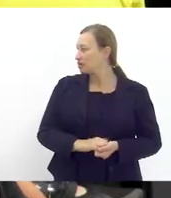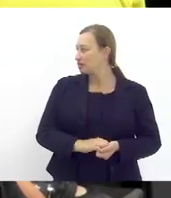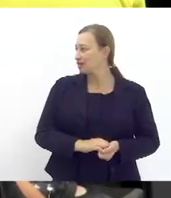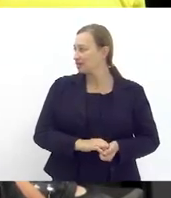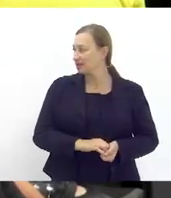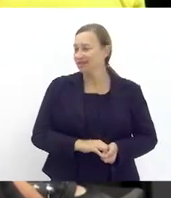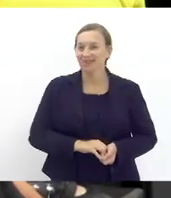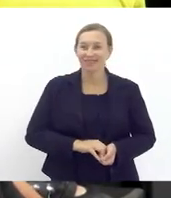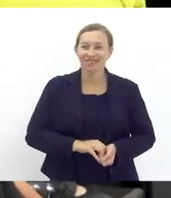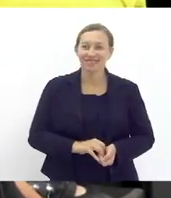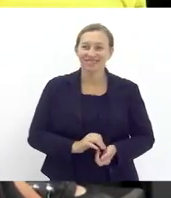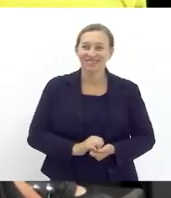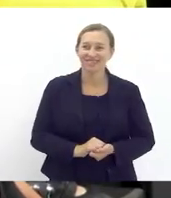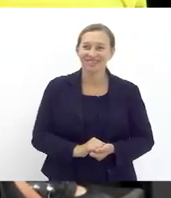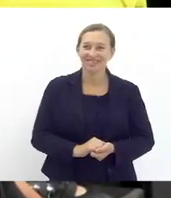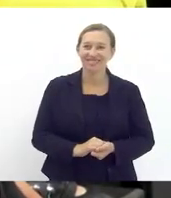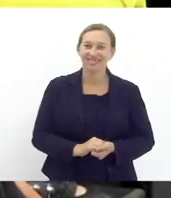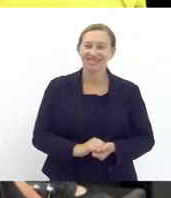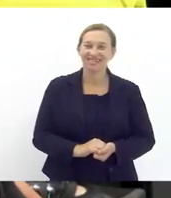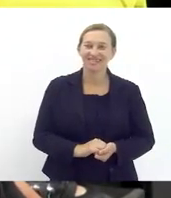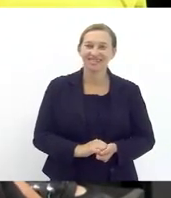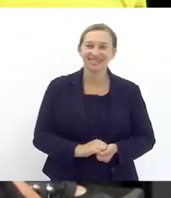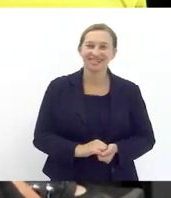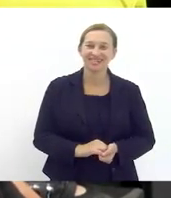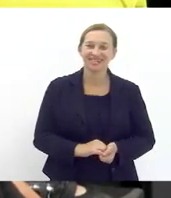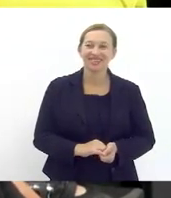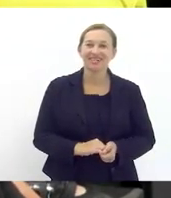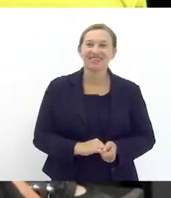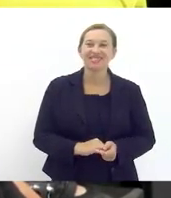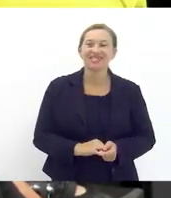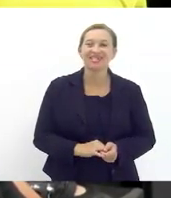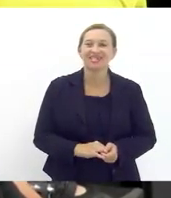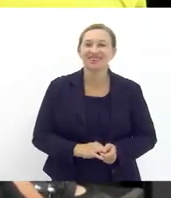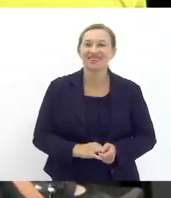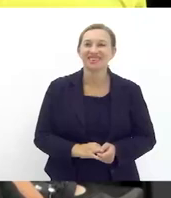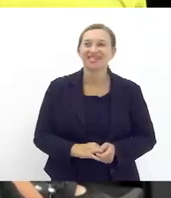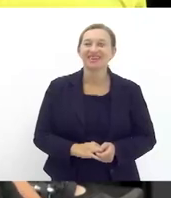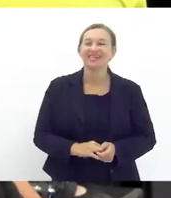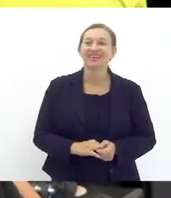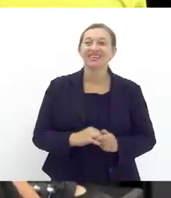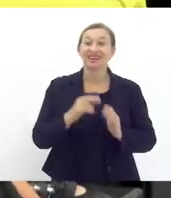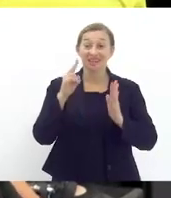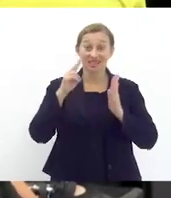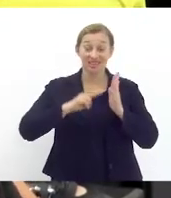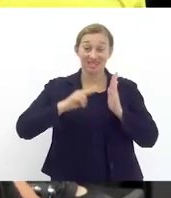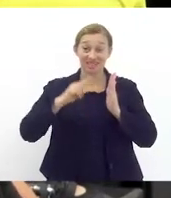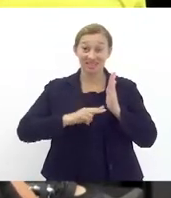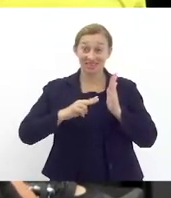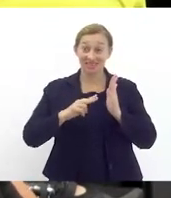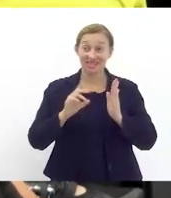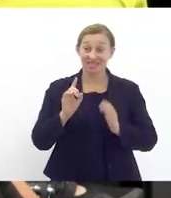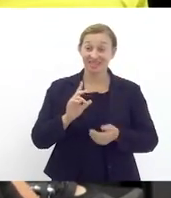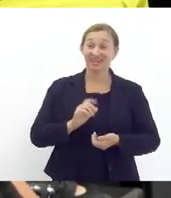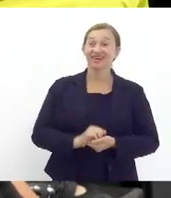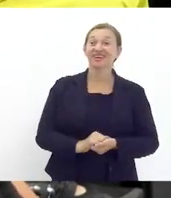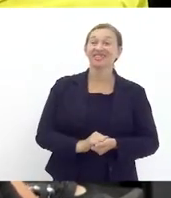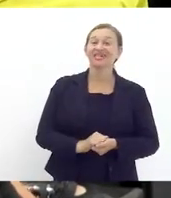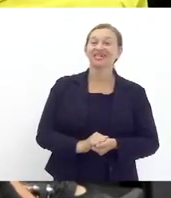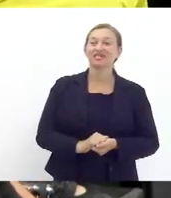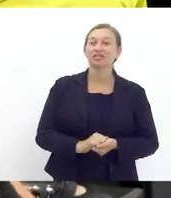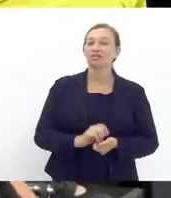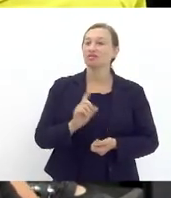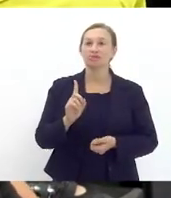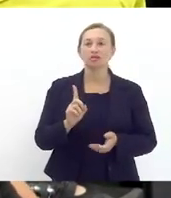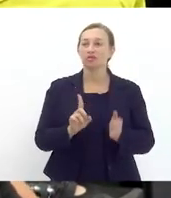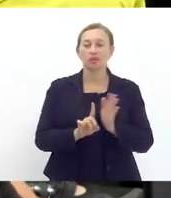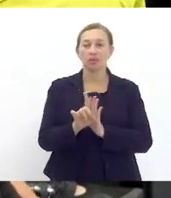as perguntas online providencia para ser lida tá serem lidas as perguntas online vamos lá não é não